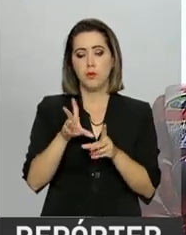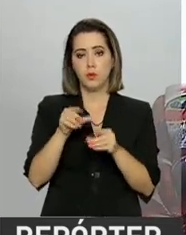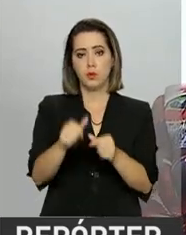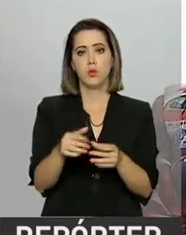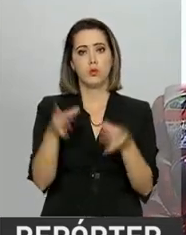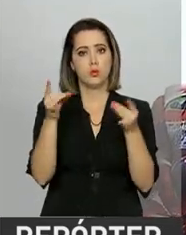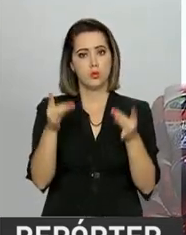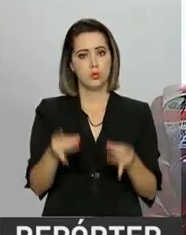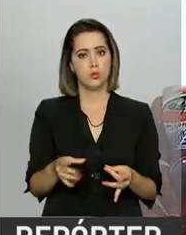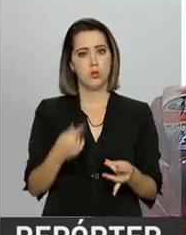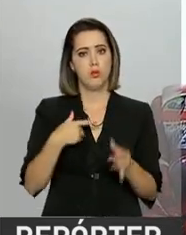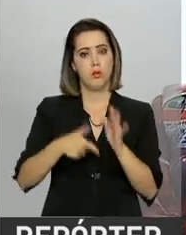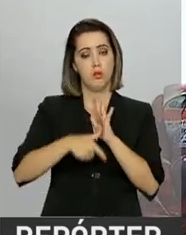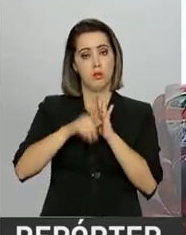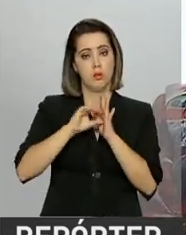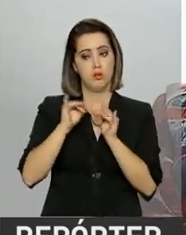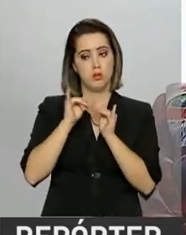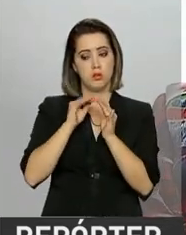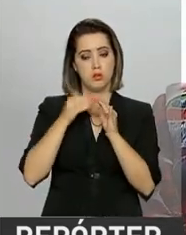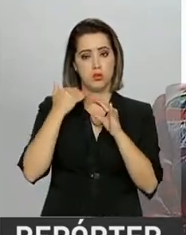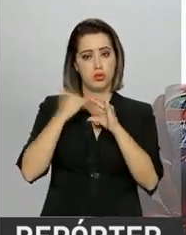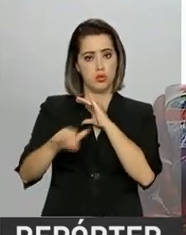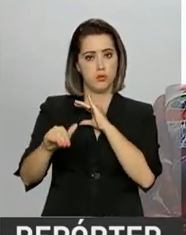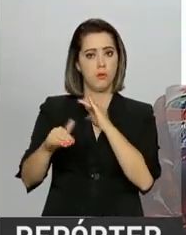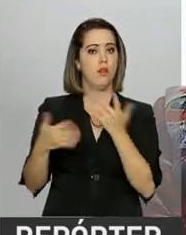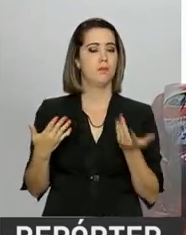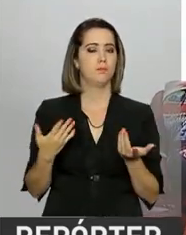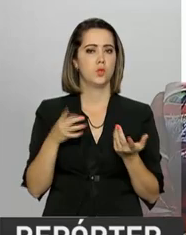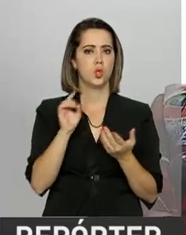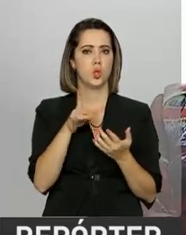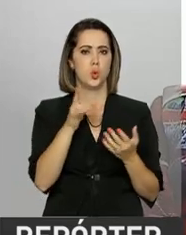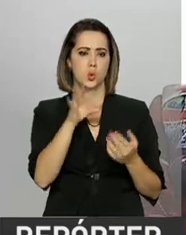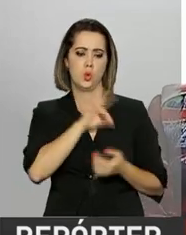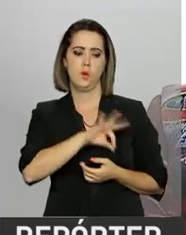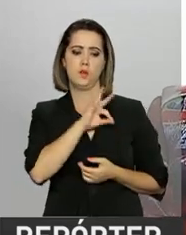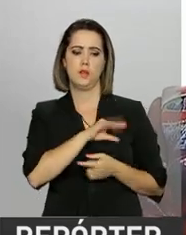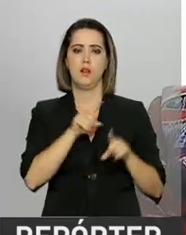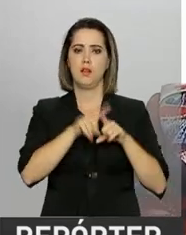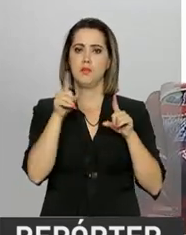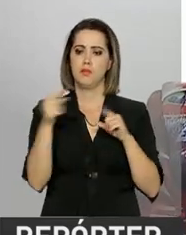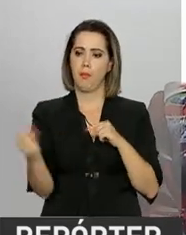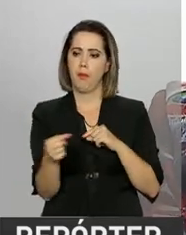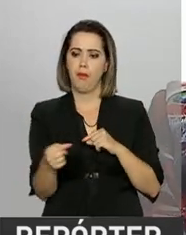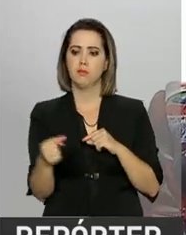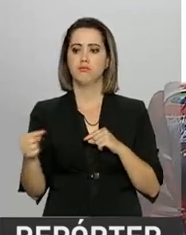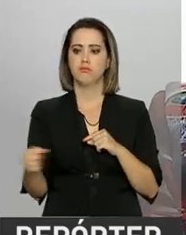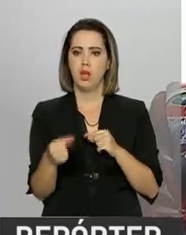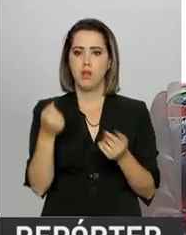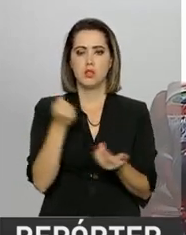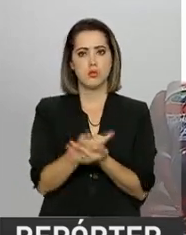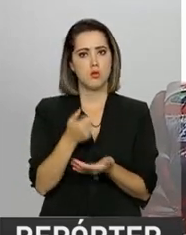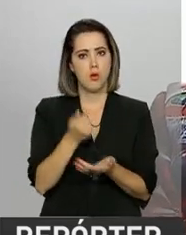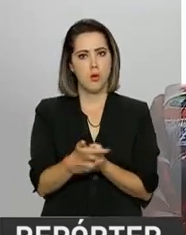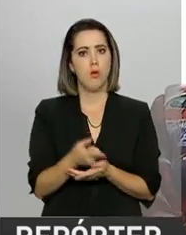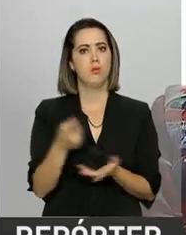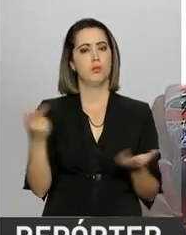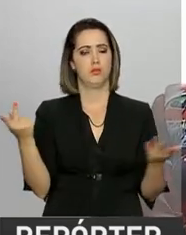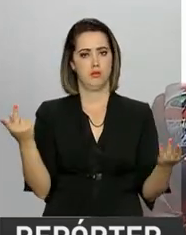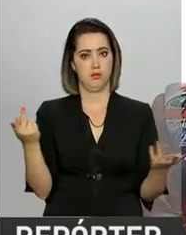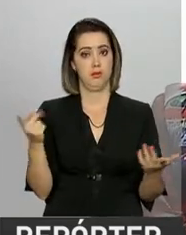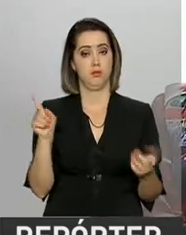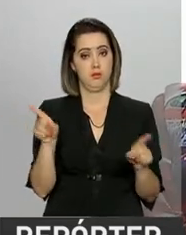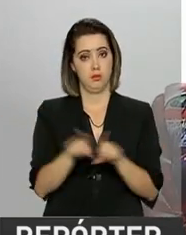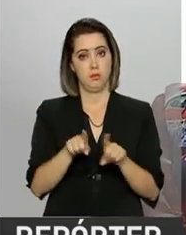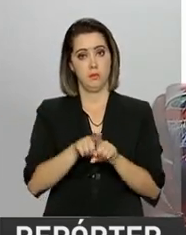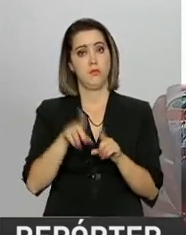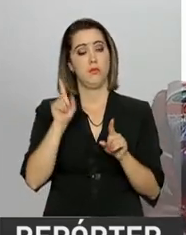declaração antes de enviar. Então, não só os rendimentos, mas as deduções, as aquisições também realizadas no